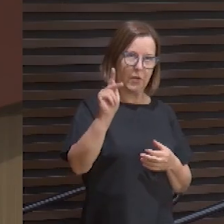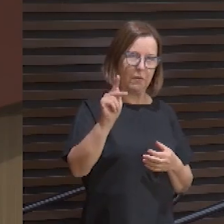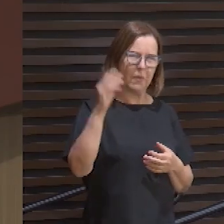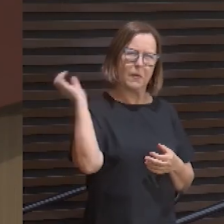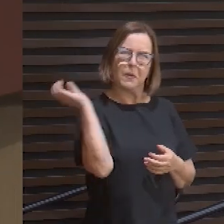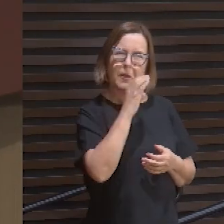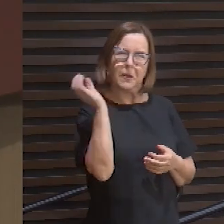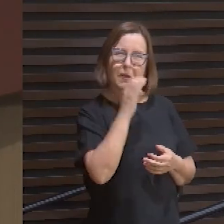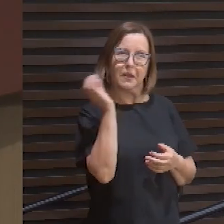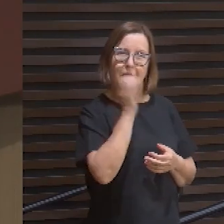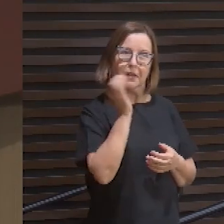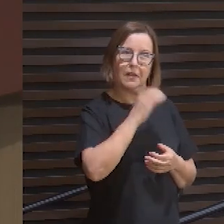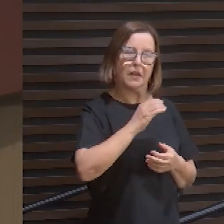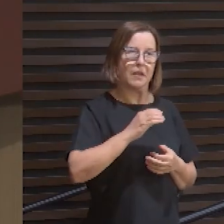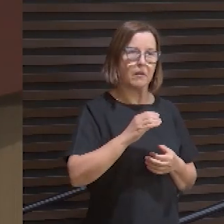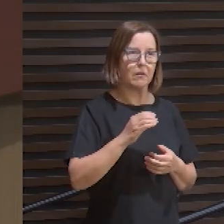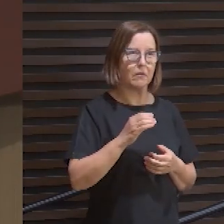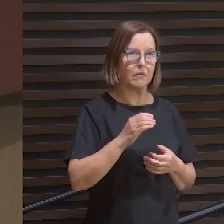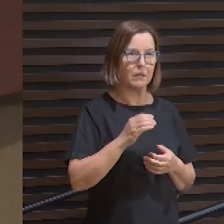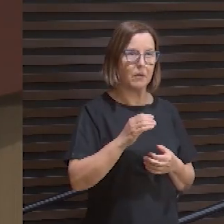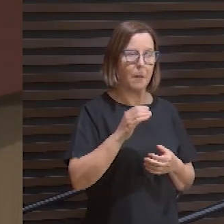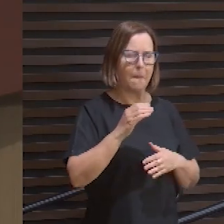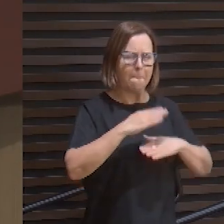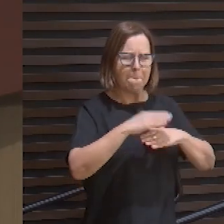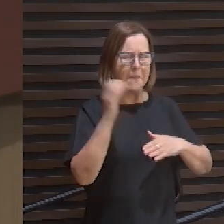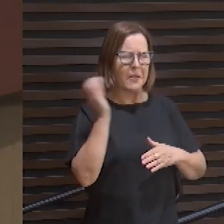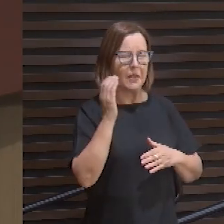imediatamente mais rápido do que a luz,